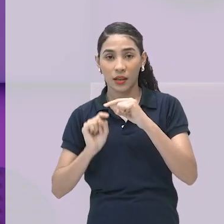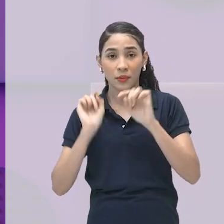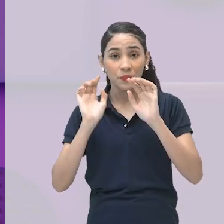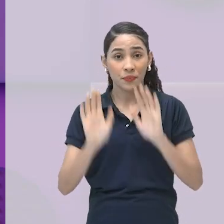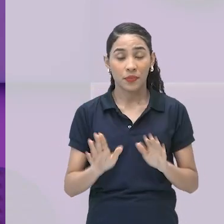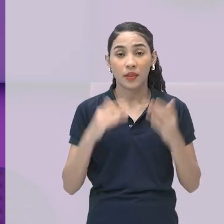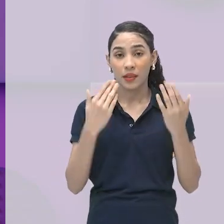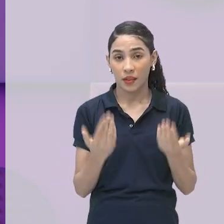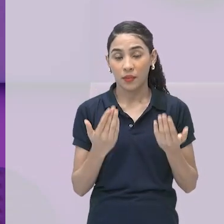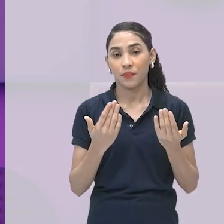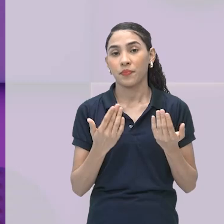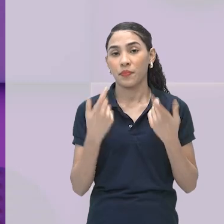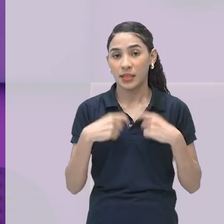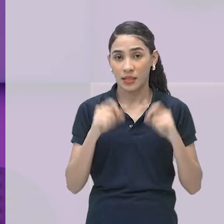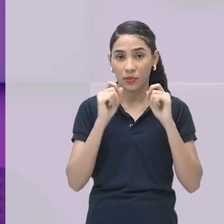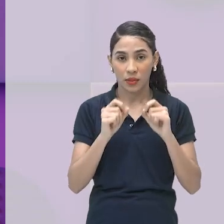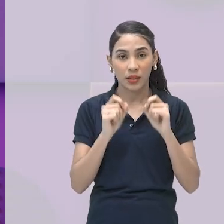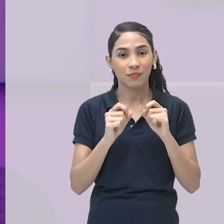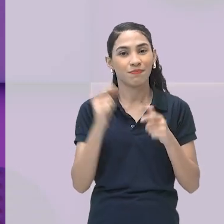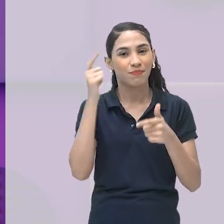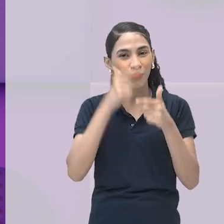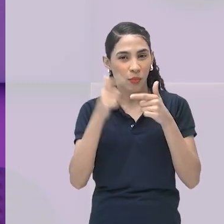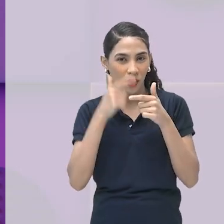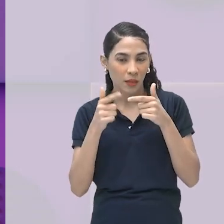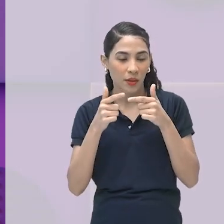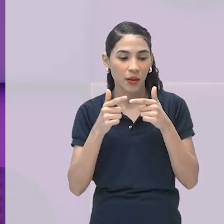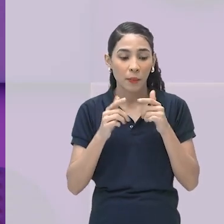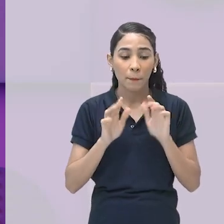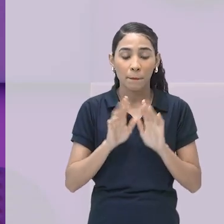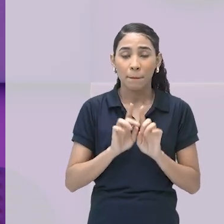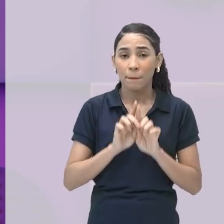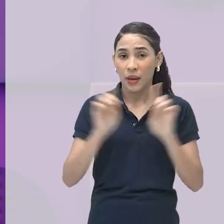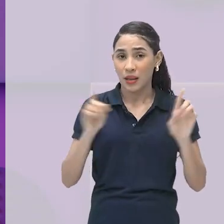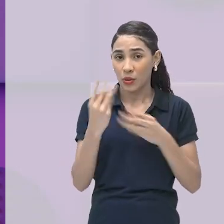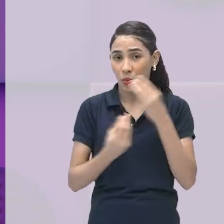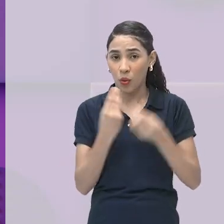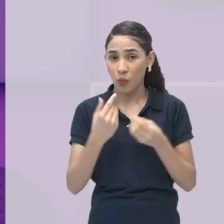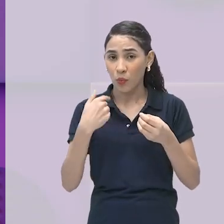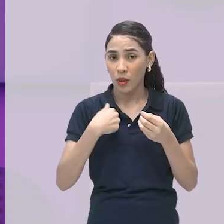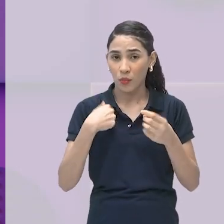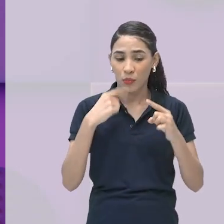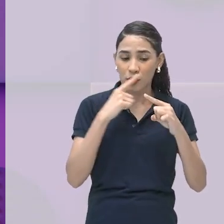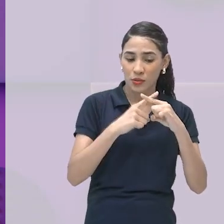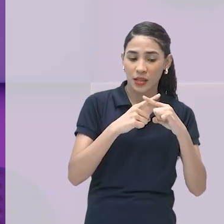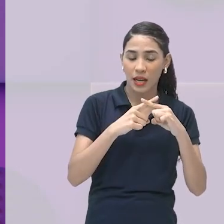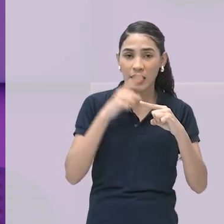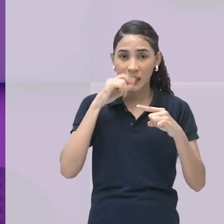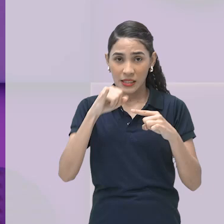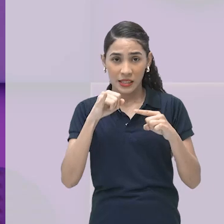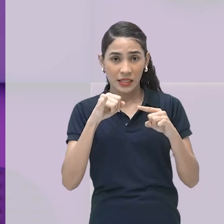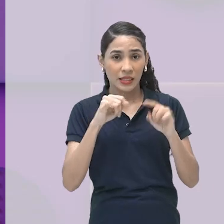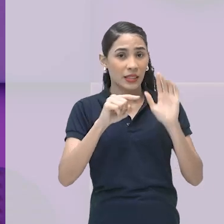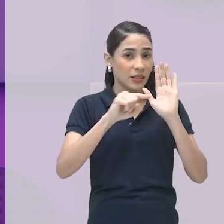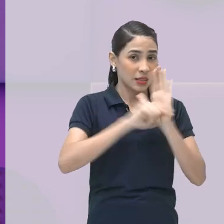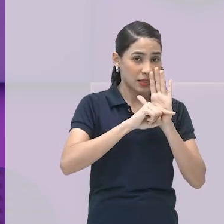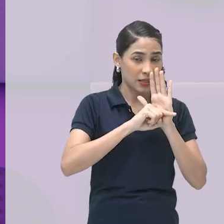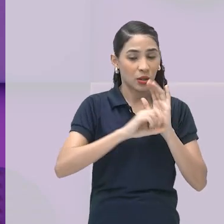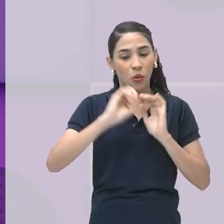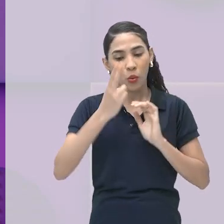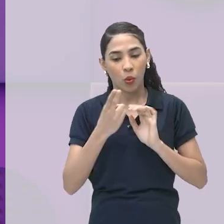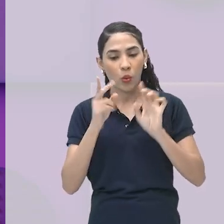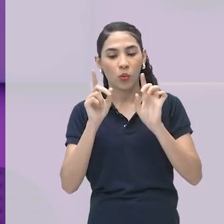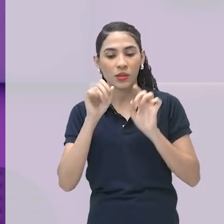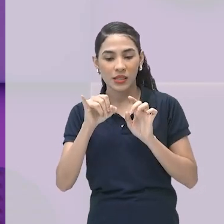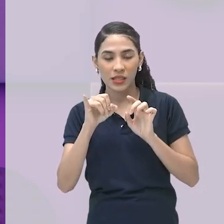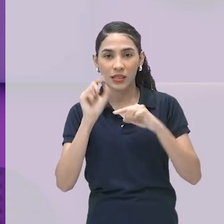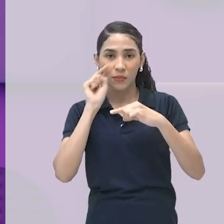E aí, teria o grande problema. Professor, como é que eu vou multiplicar se o expoente é negativo ou se o